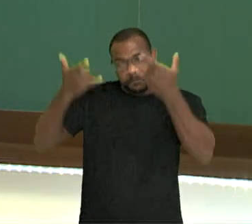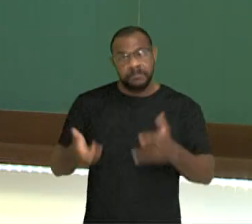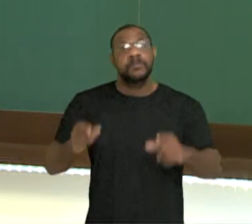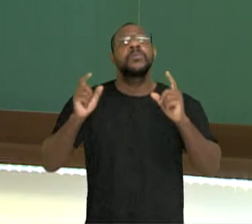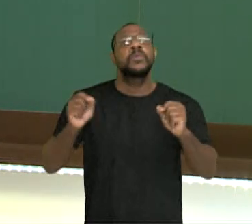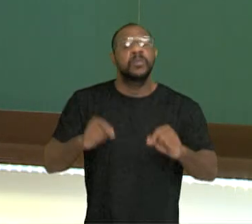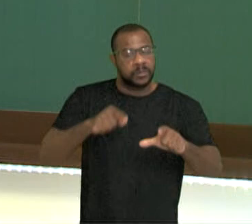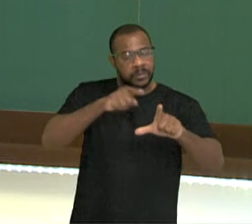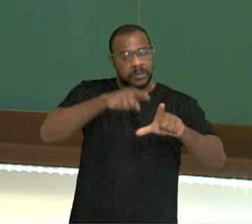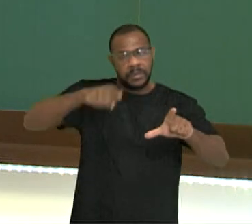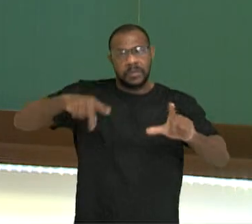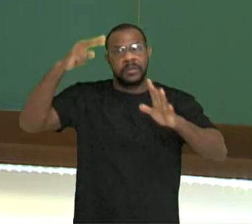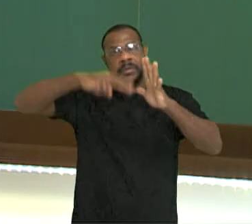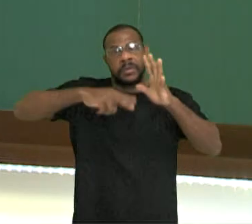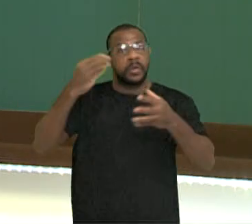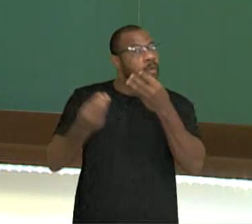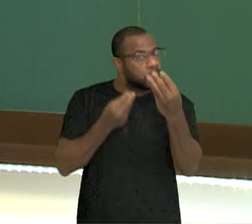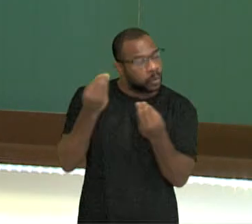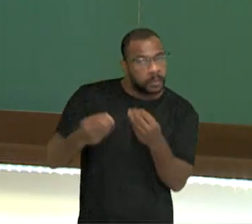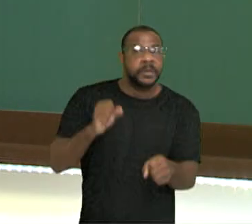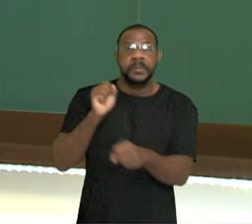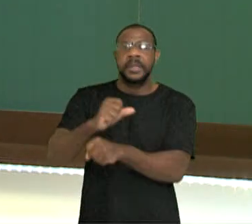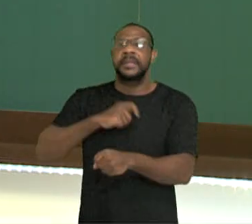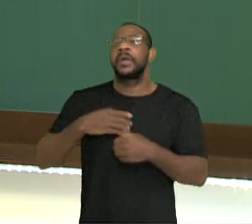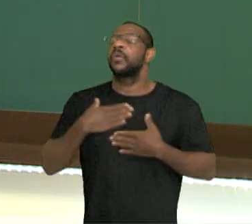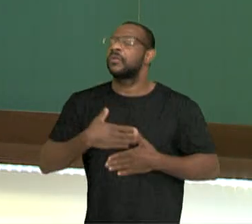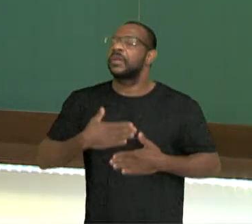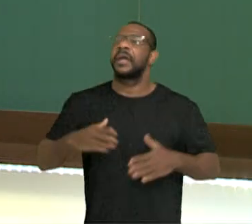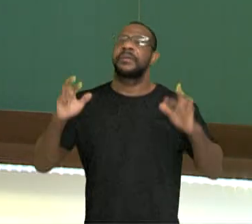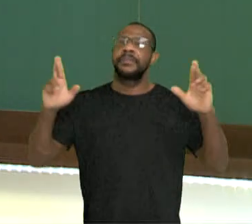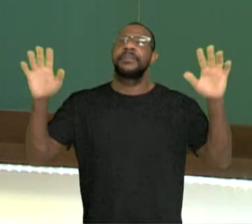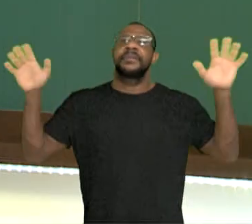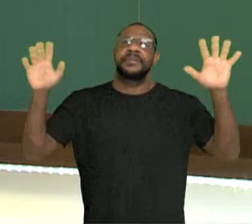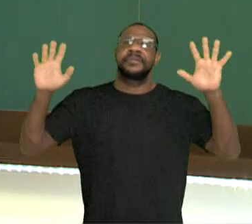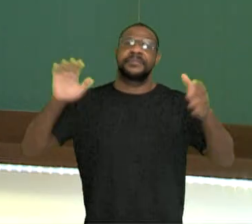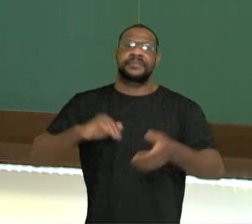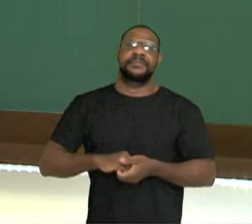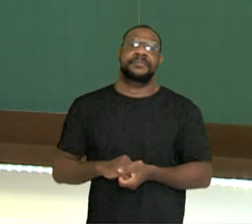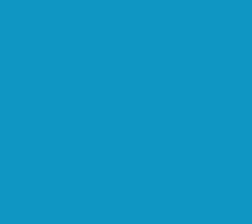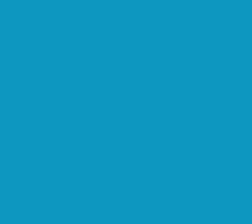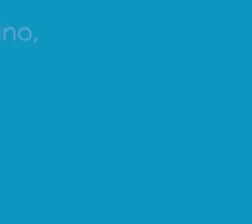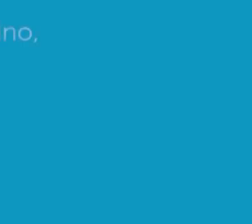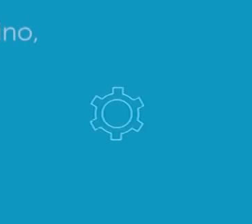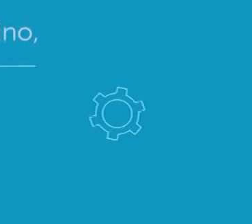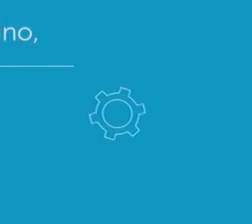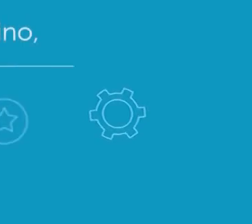nós falamos sobre leitura de gráfico. Espero que vocês tenham gostado e até breve.